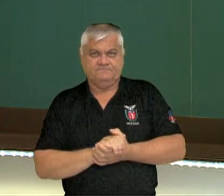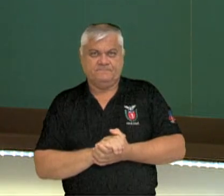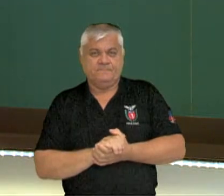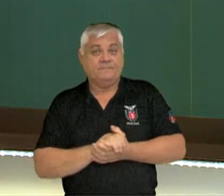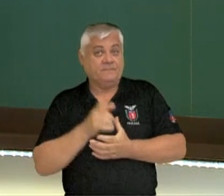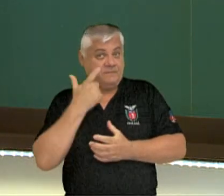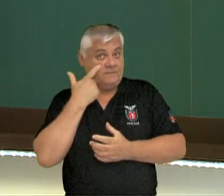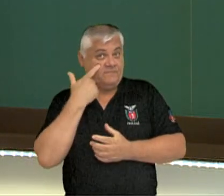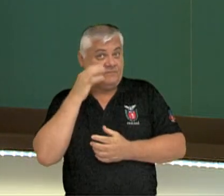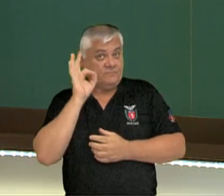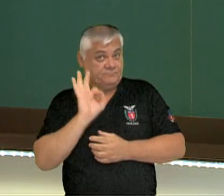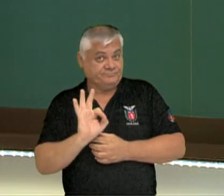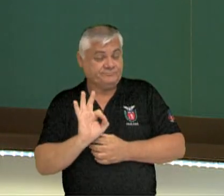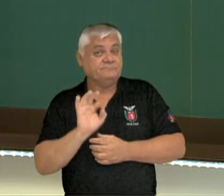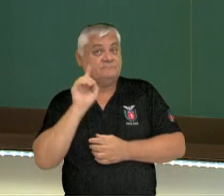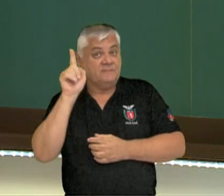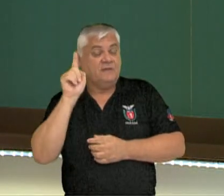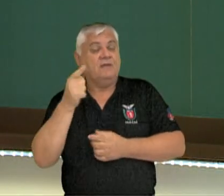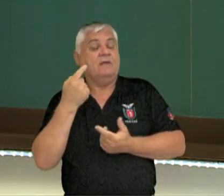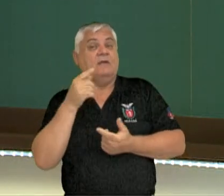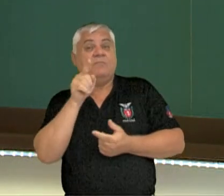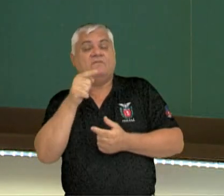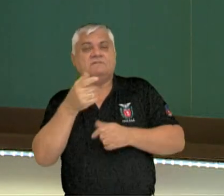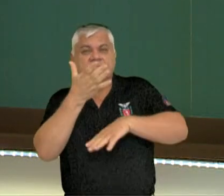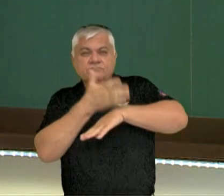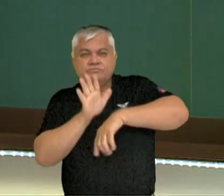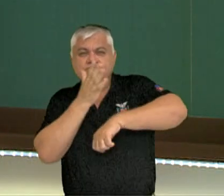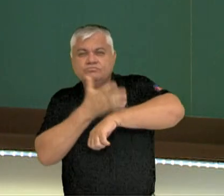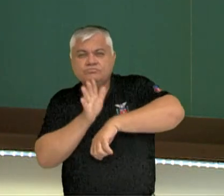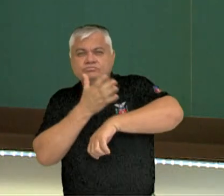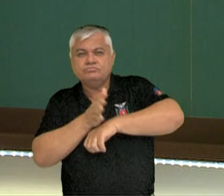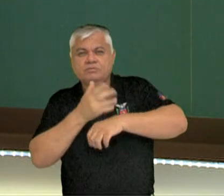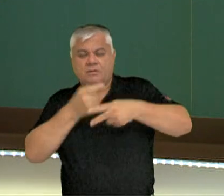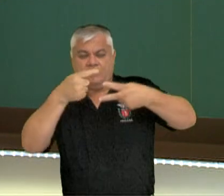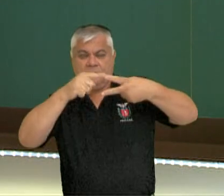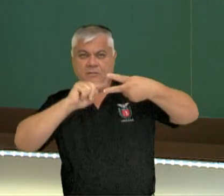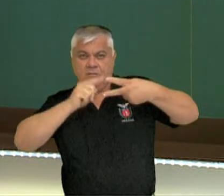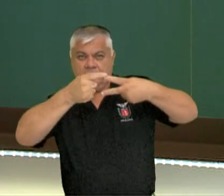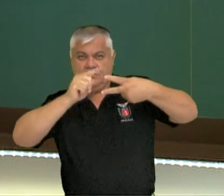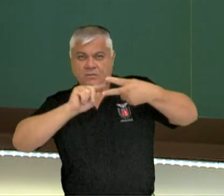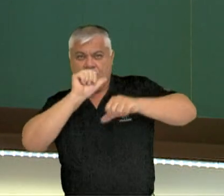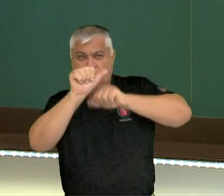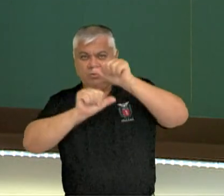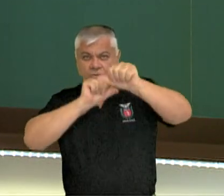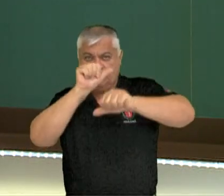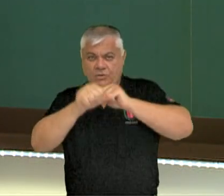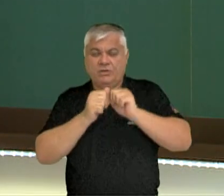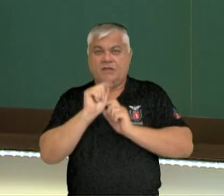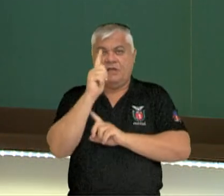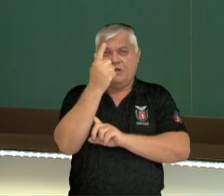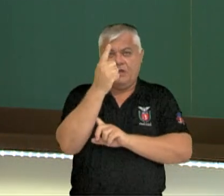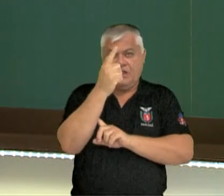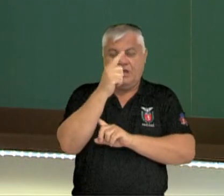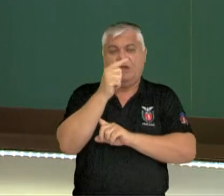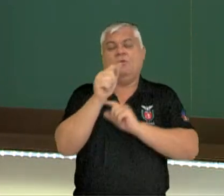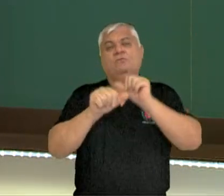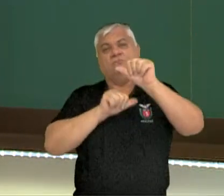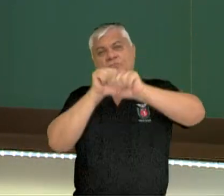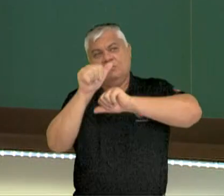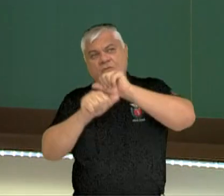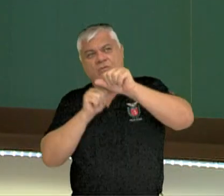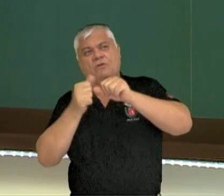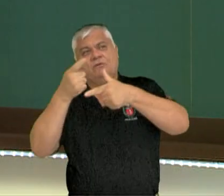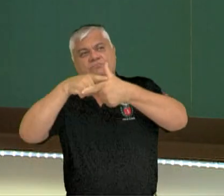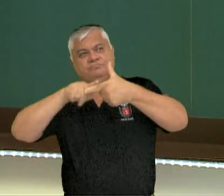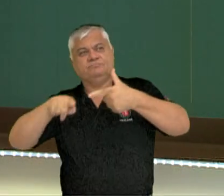Então, aqui nós fizemos, vocês, né, praticaram as duas mudanças de unidades, de grau para radiano e de radiano